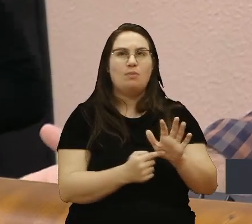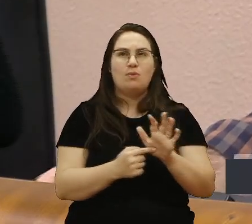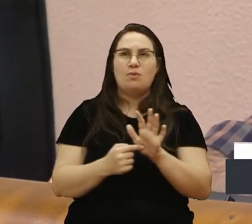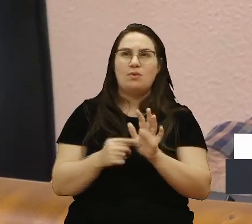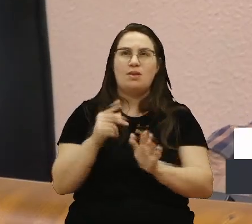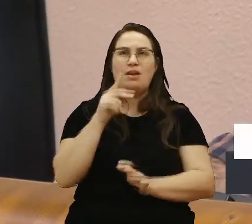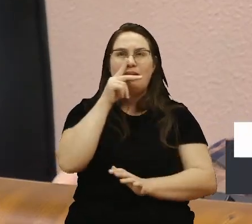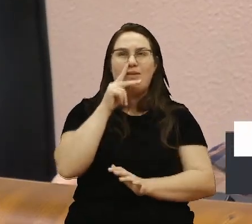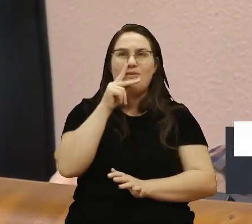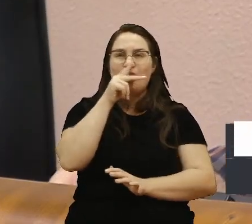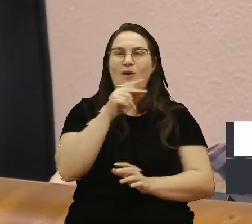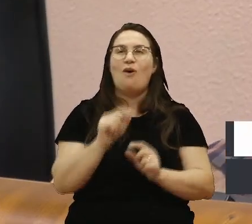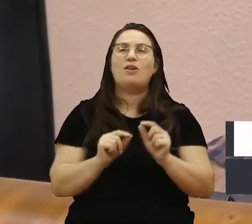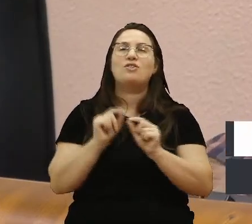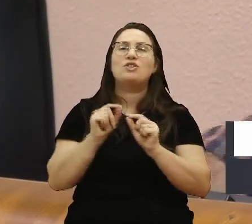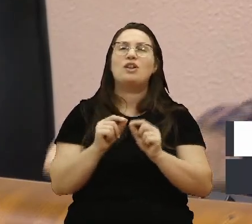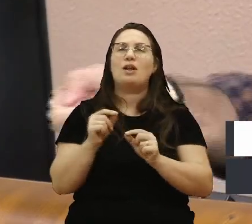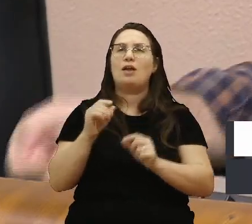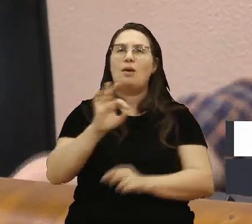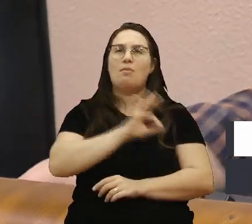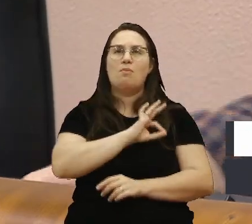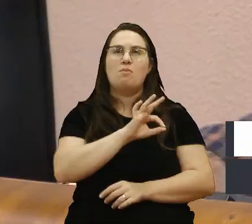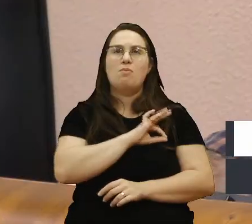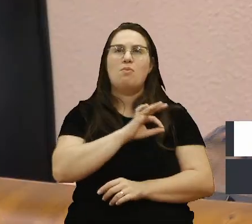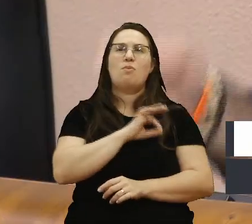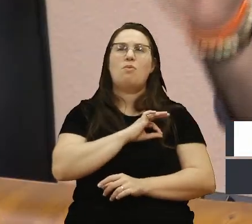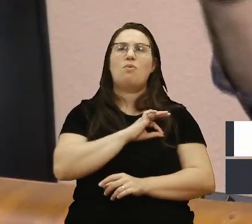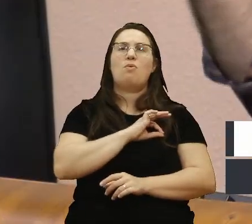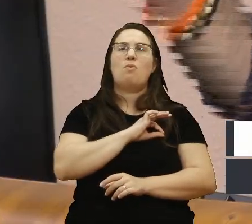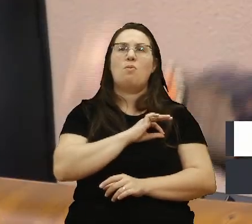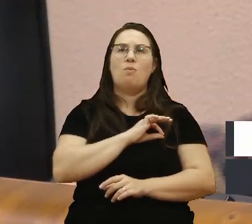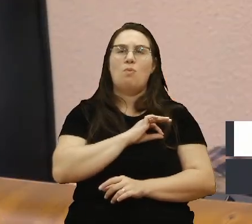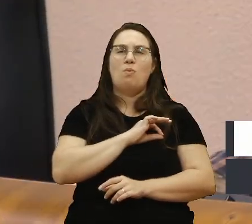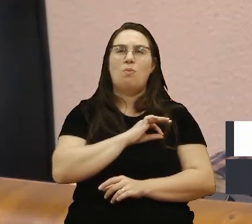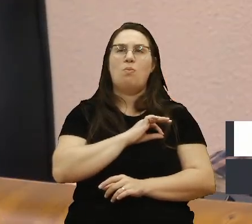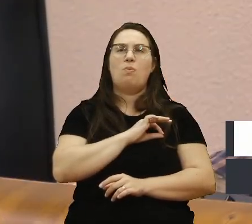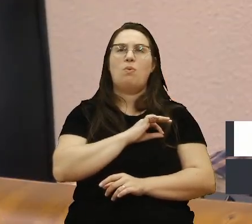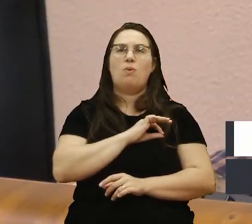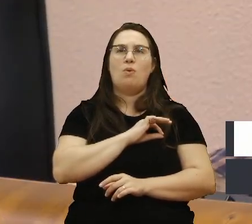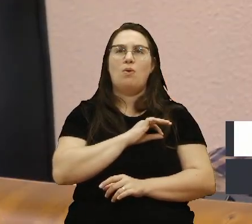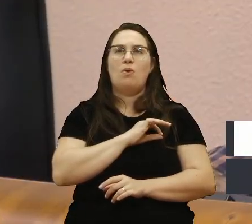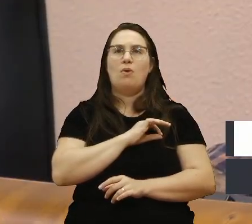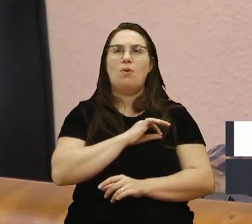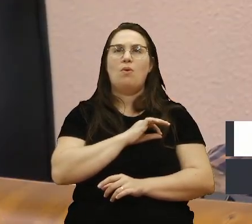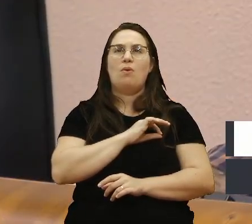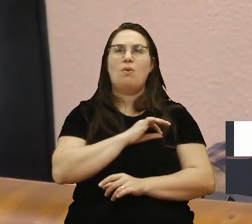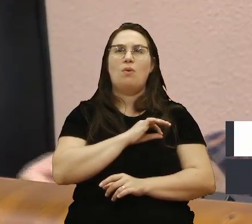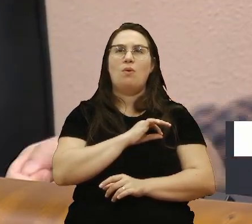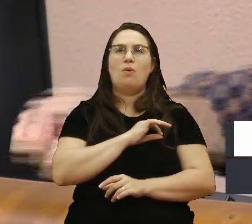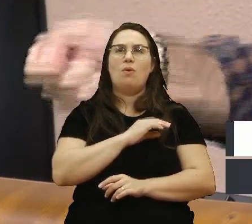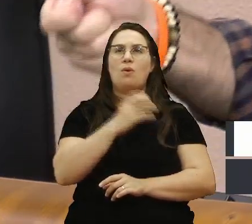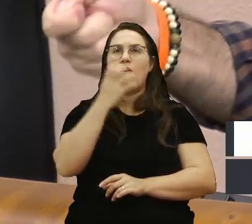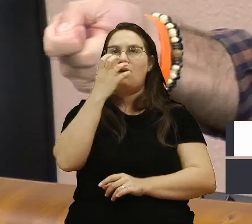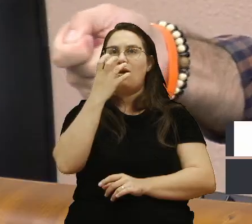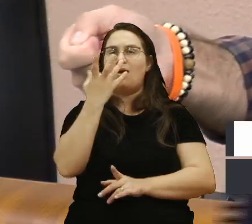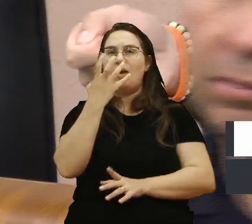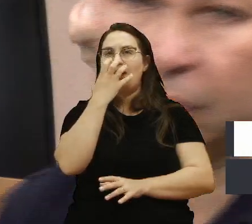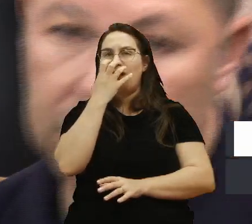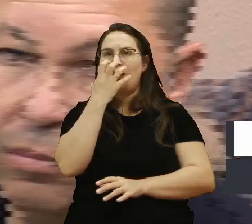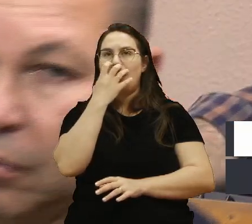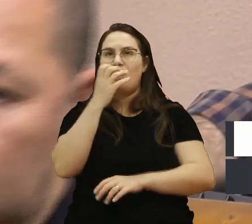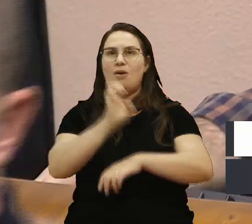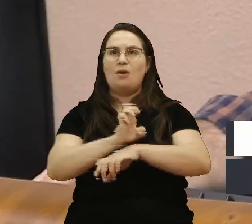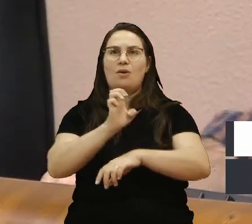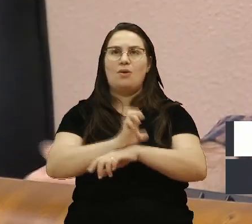ele coloca a polícia, ele coloca o braço, né? Alguns até chamam de cão do Estado, né? Mas eles botam a